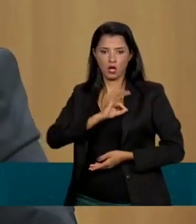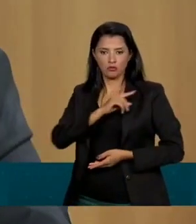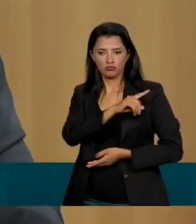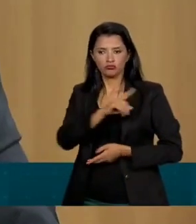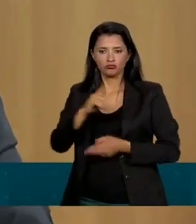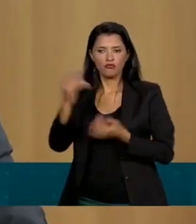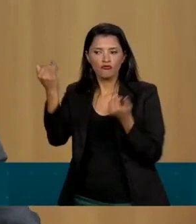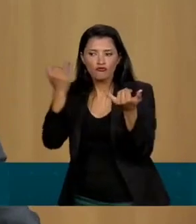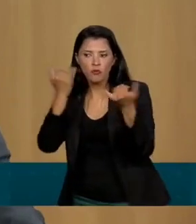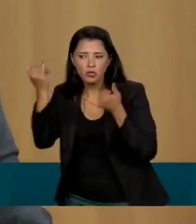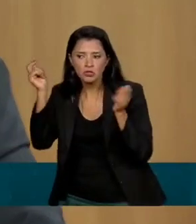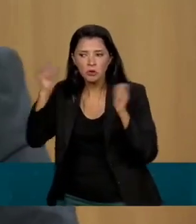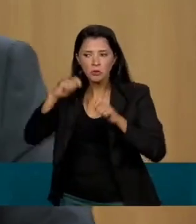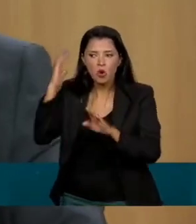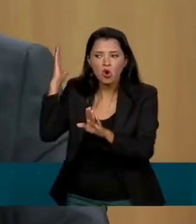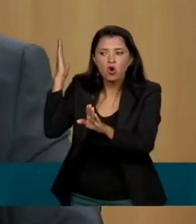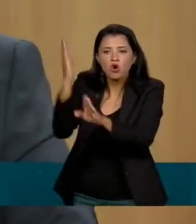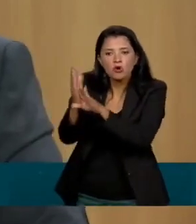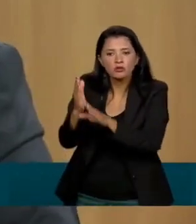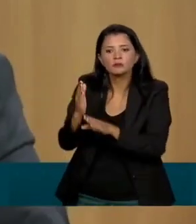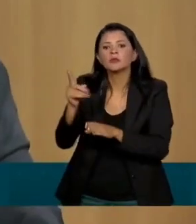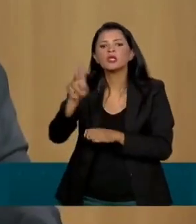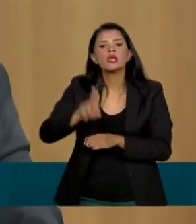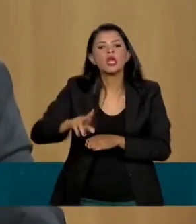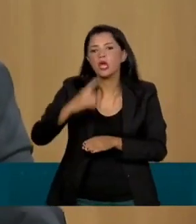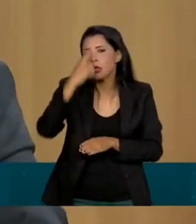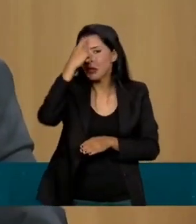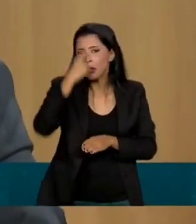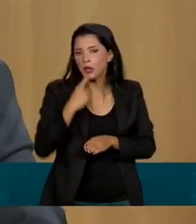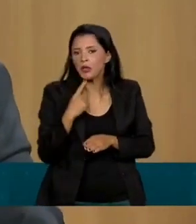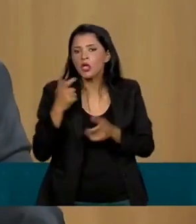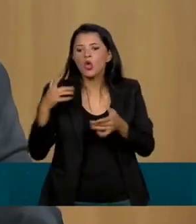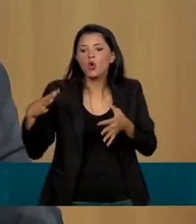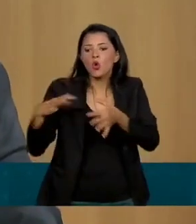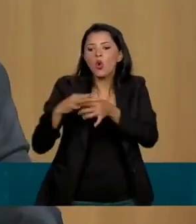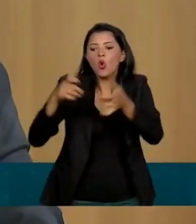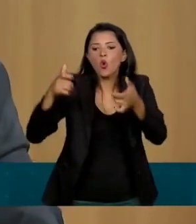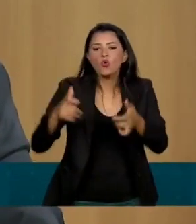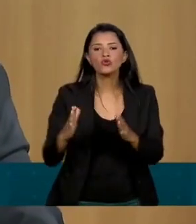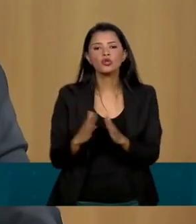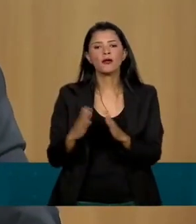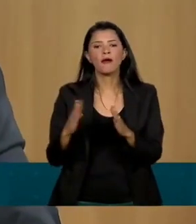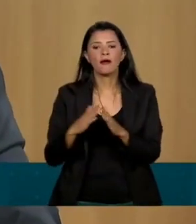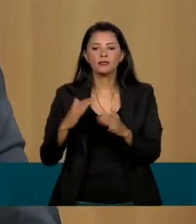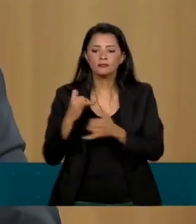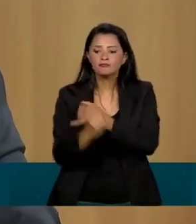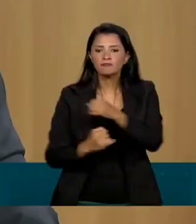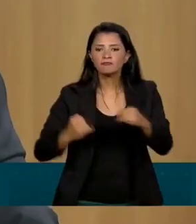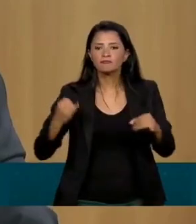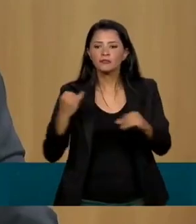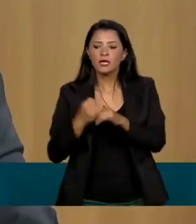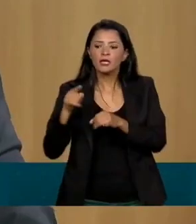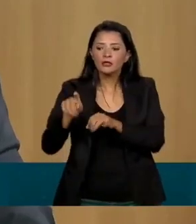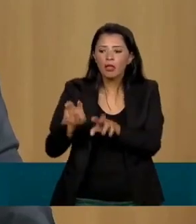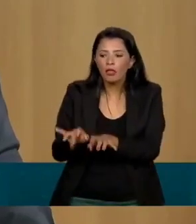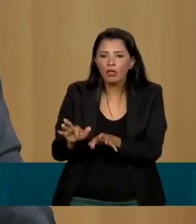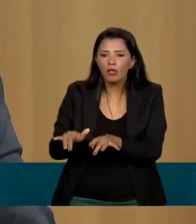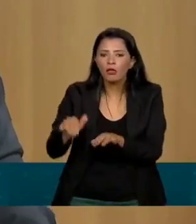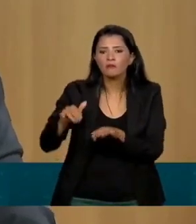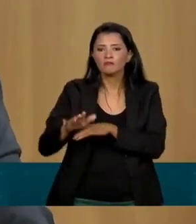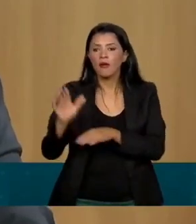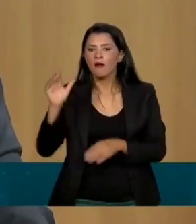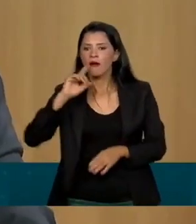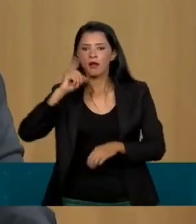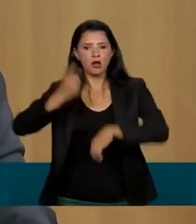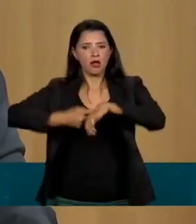permitam a identificação do usuário ou do terminal de conexão com a internet imediatamente, a fim de facilitar